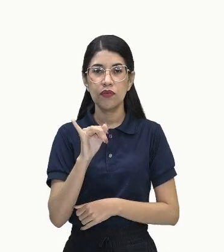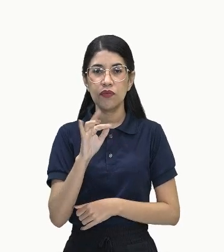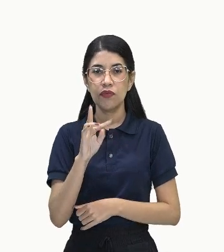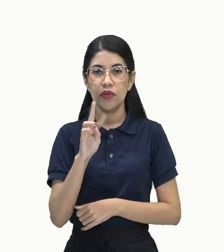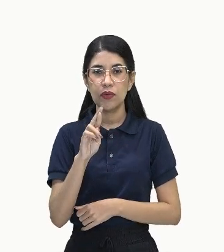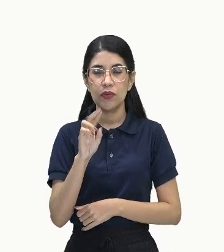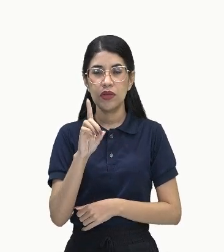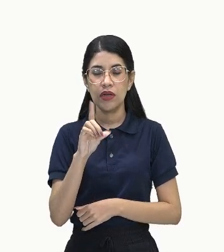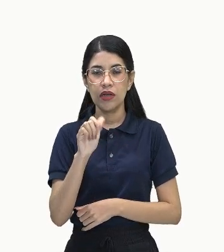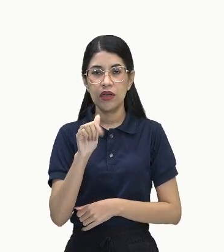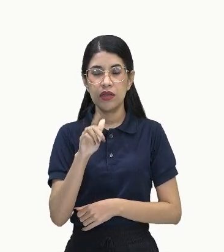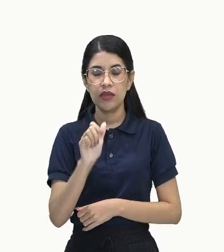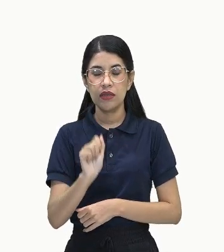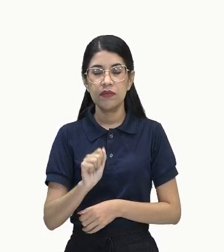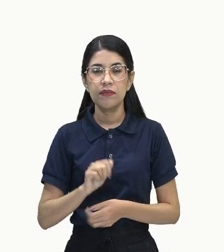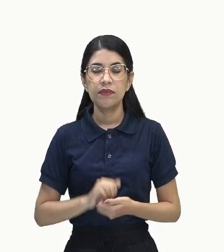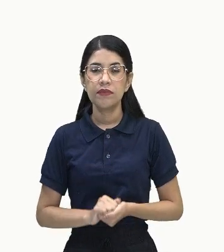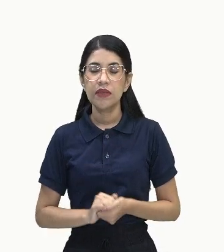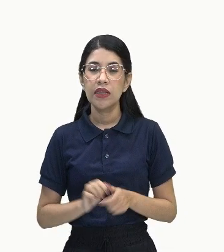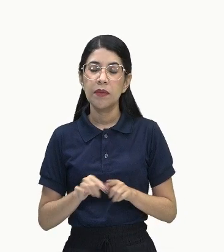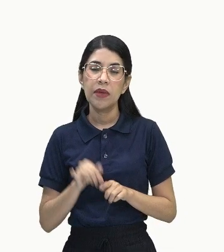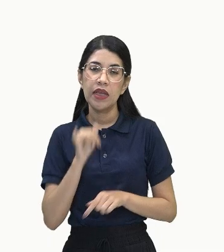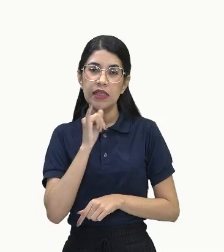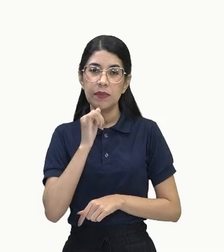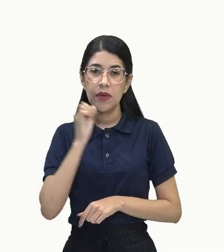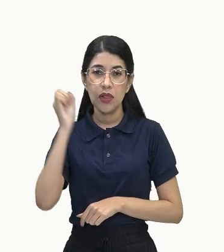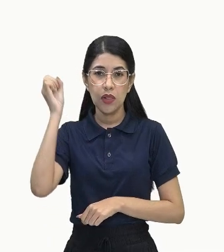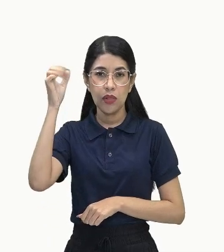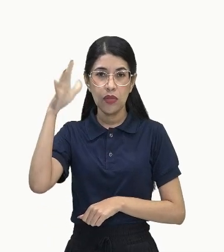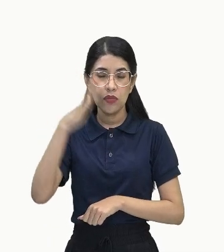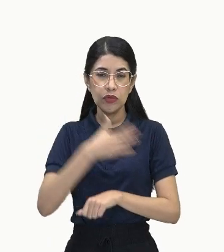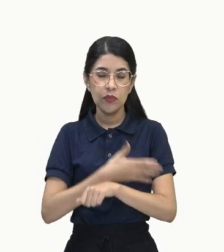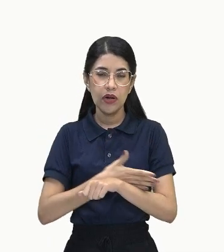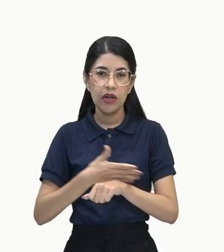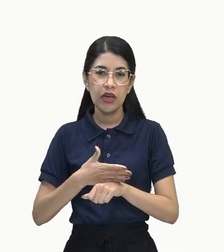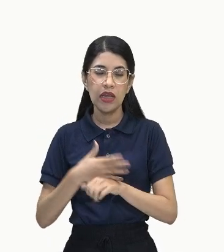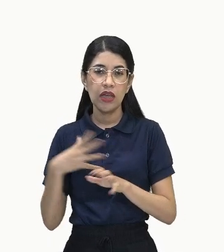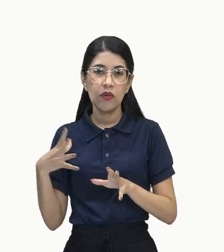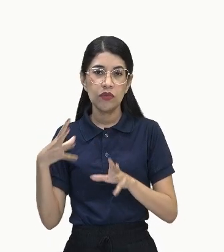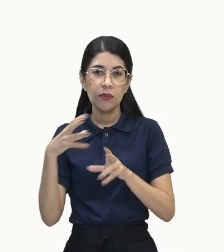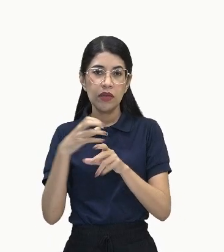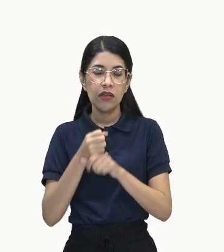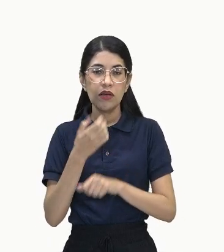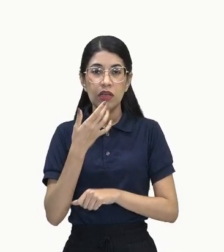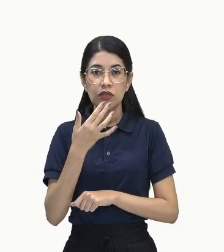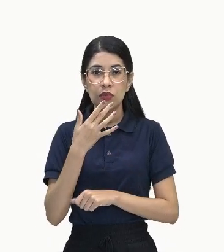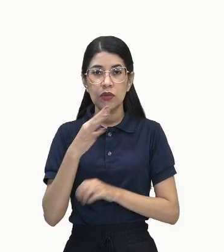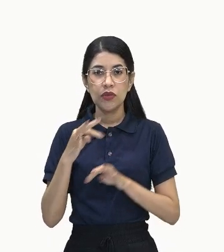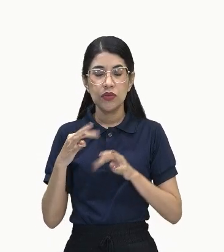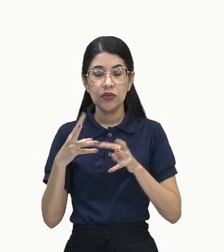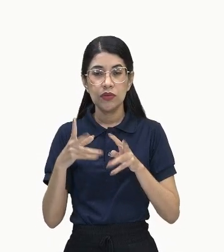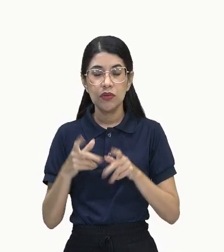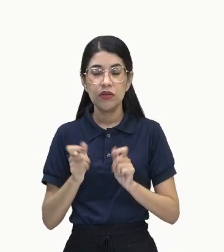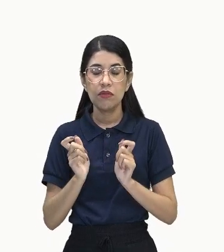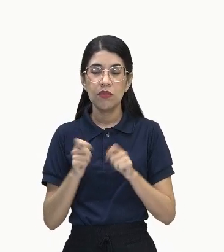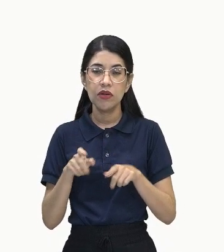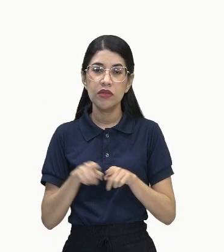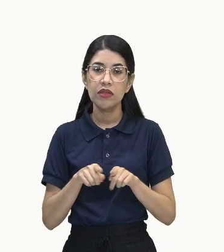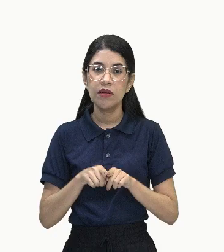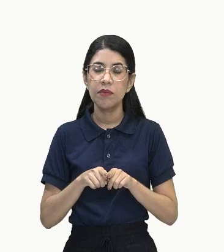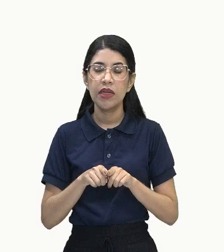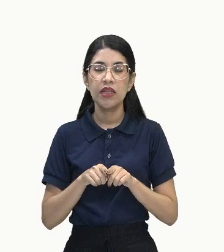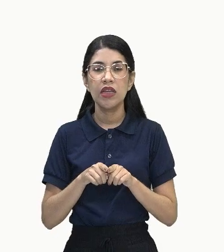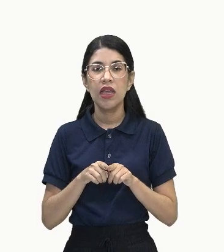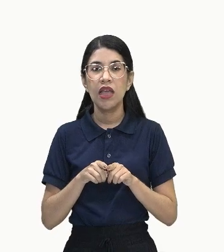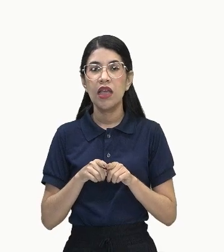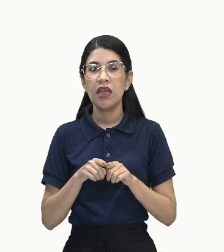exemplo, a questão da luz branca, que é a soma de todas as cores, por exemplo. Eu posso polarizar a luz branca e retirar dela